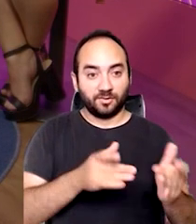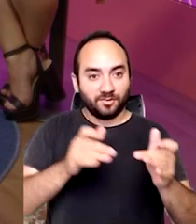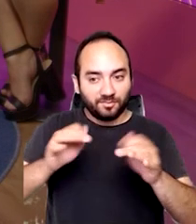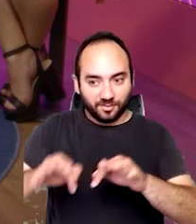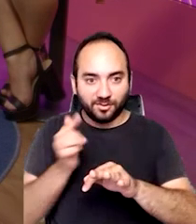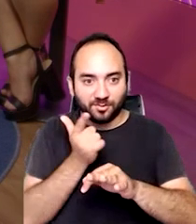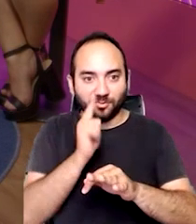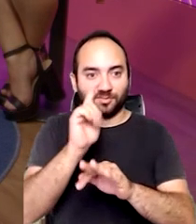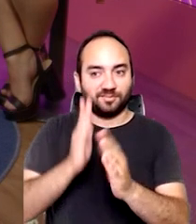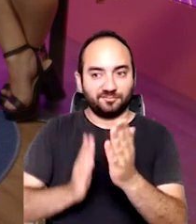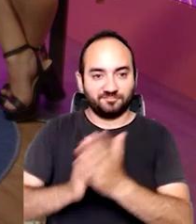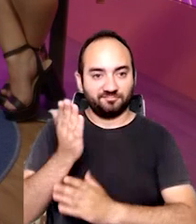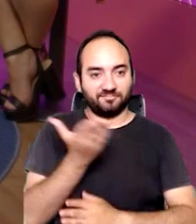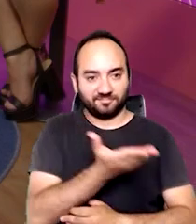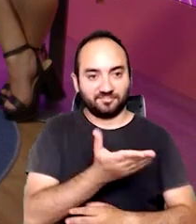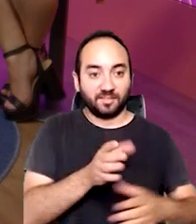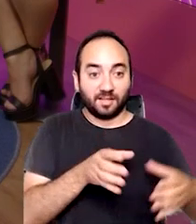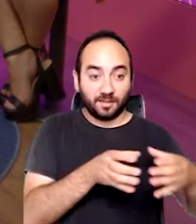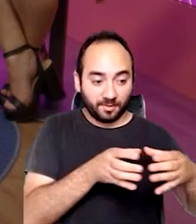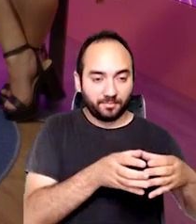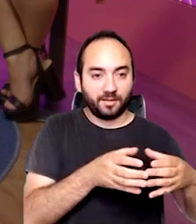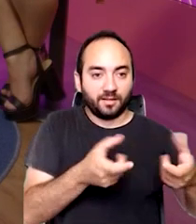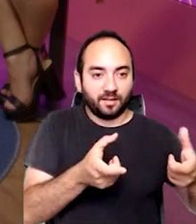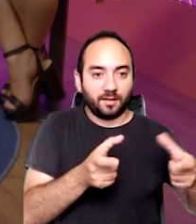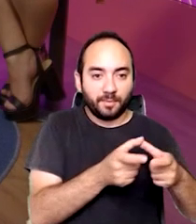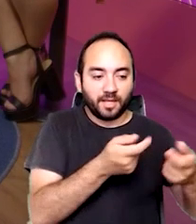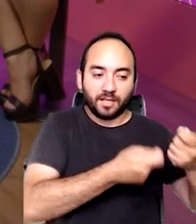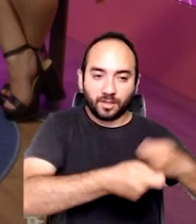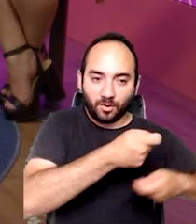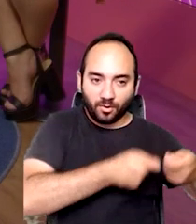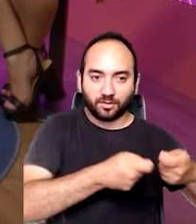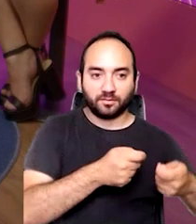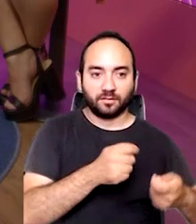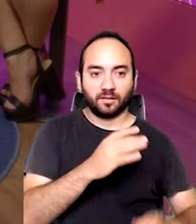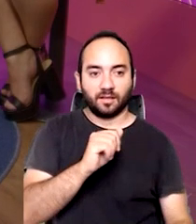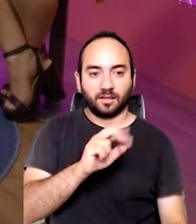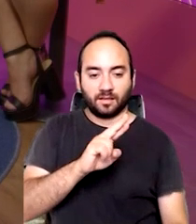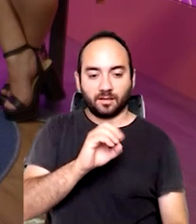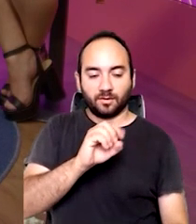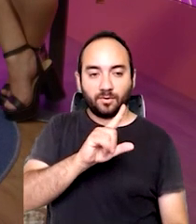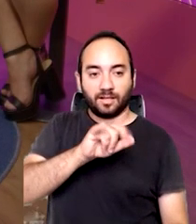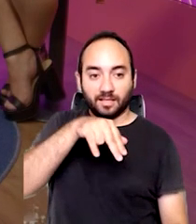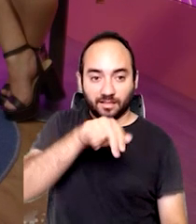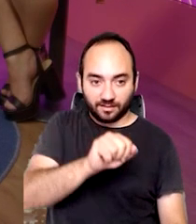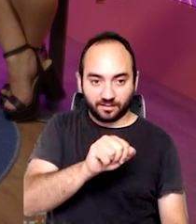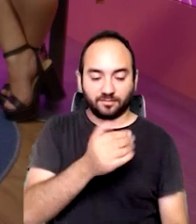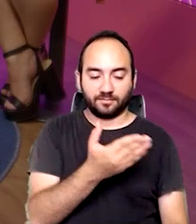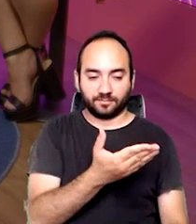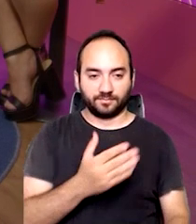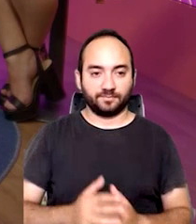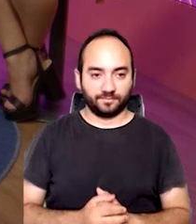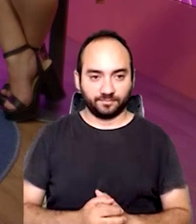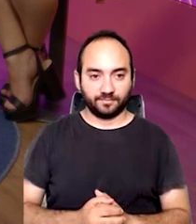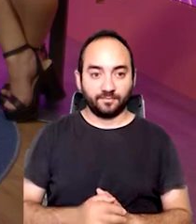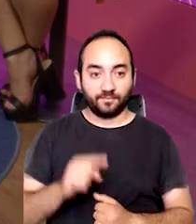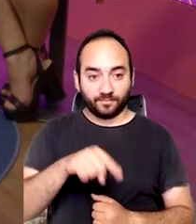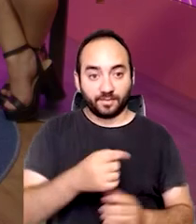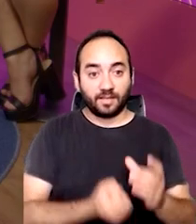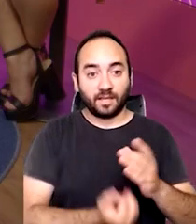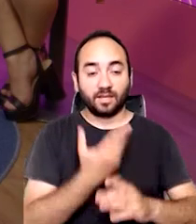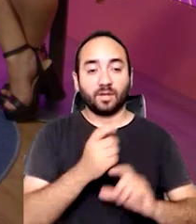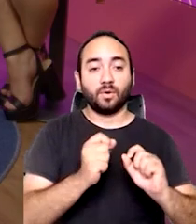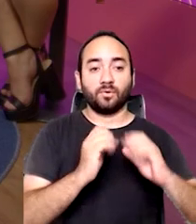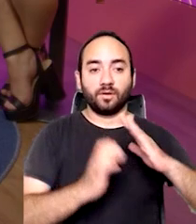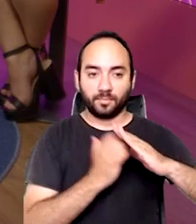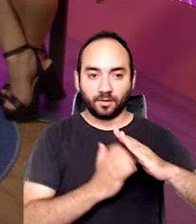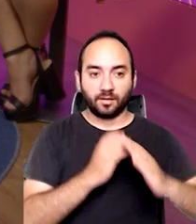a nossa finalista da categoria pequenos negócios Carolina Saqueto Panini ela